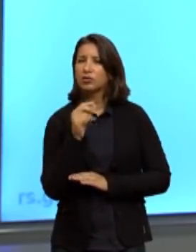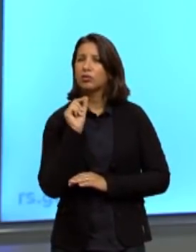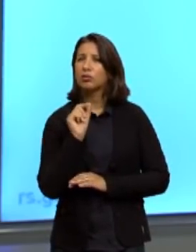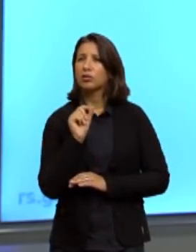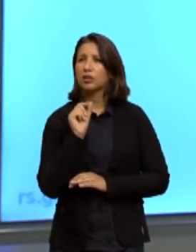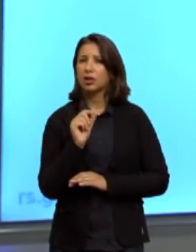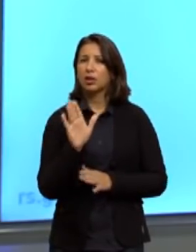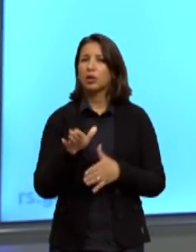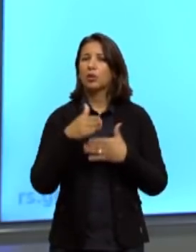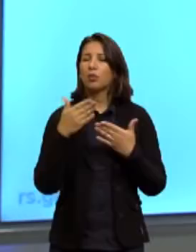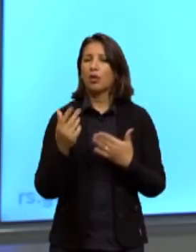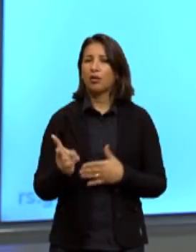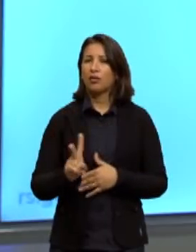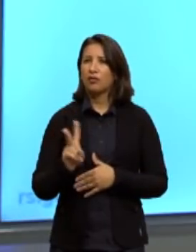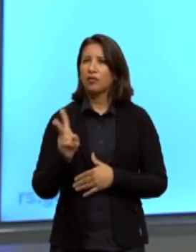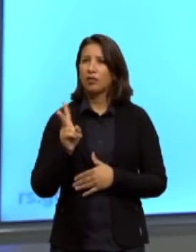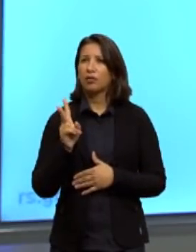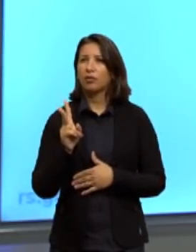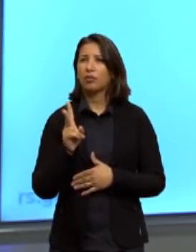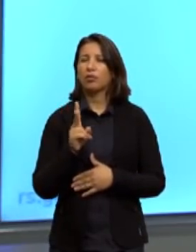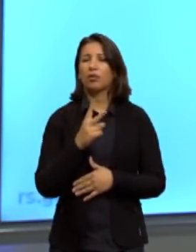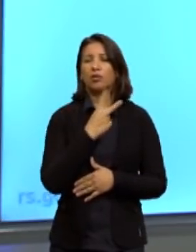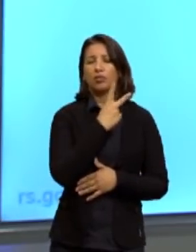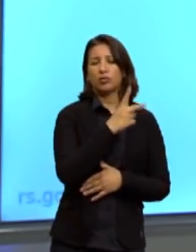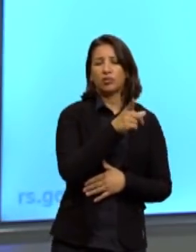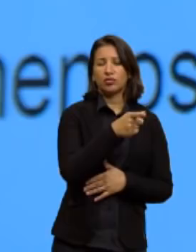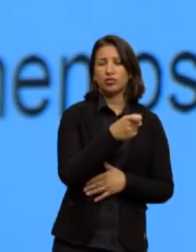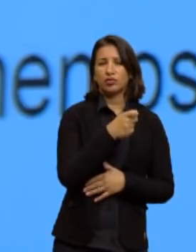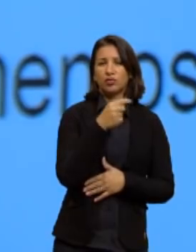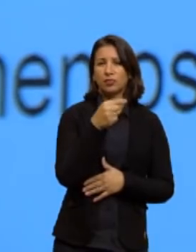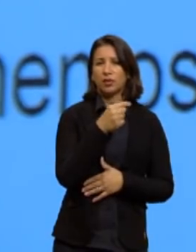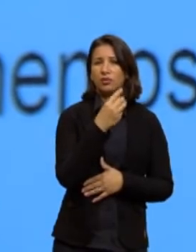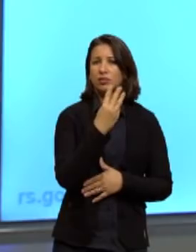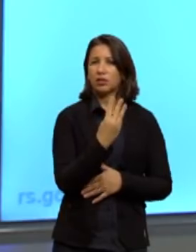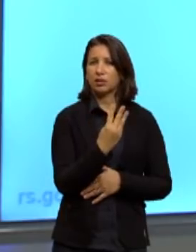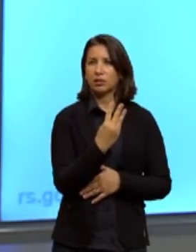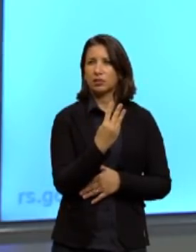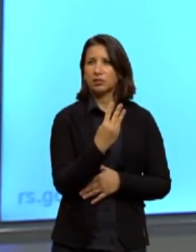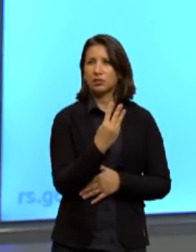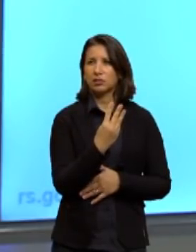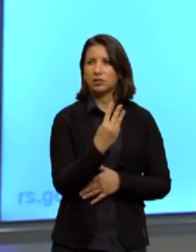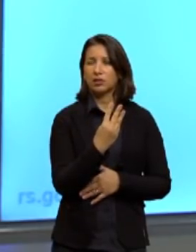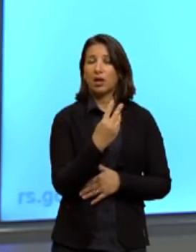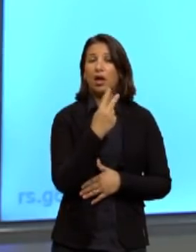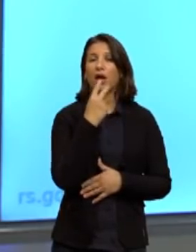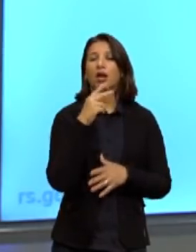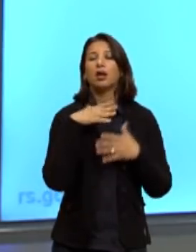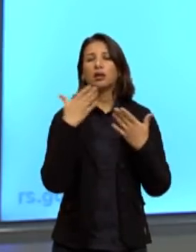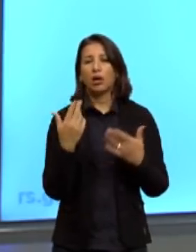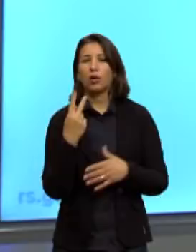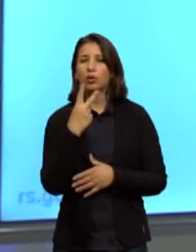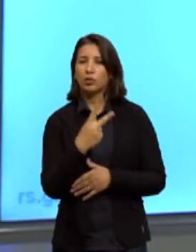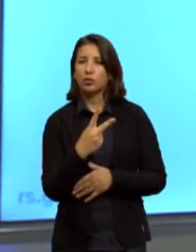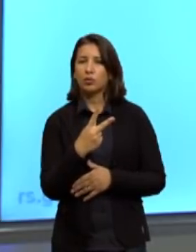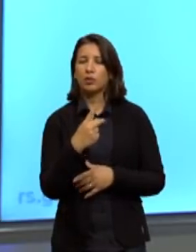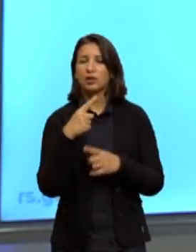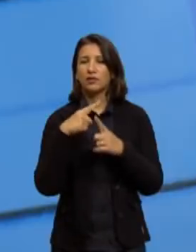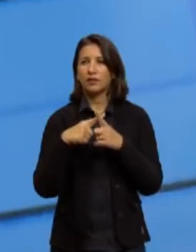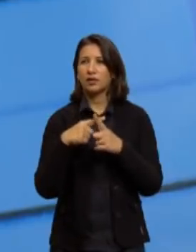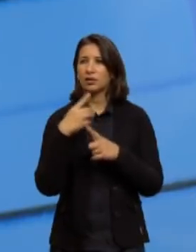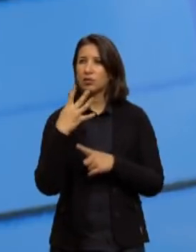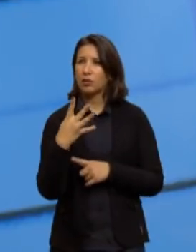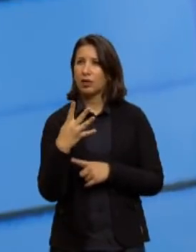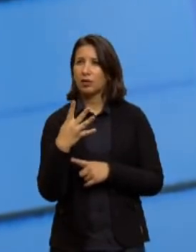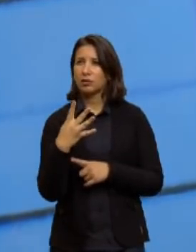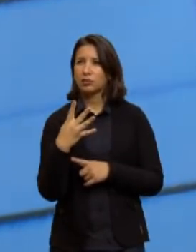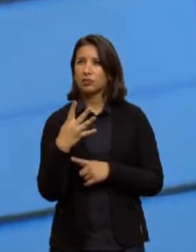o valor do segmento só 2x menos três duas vezes 48 -